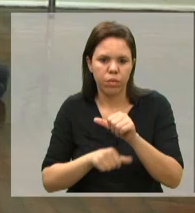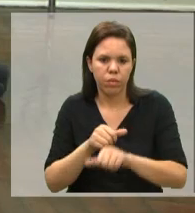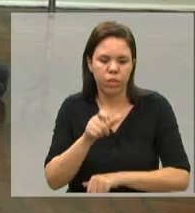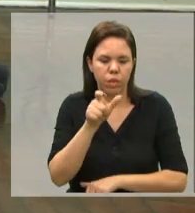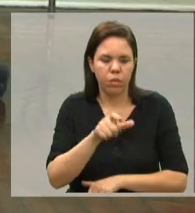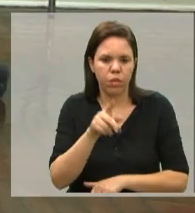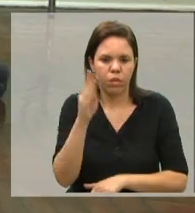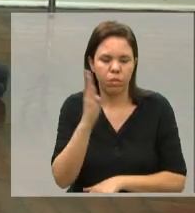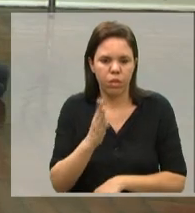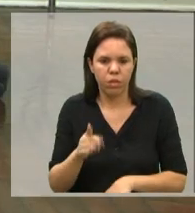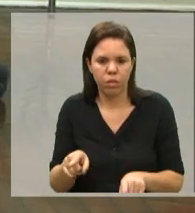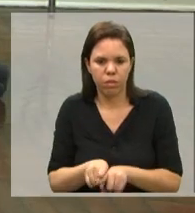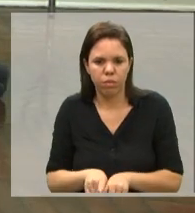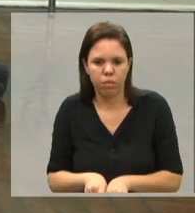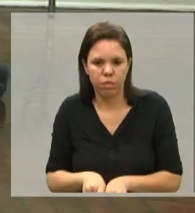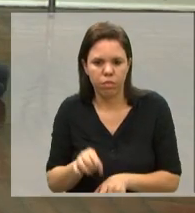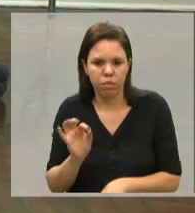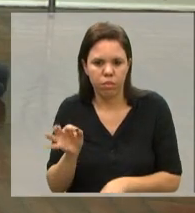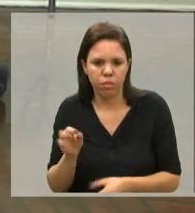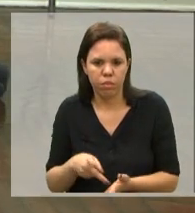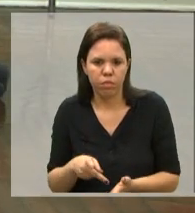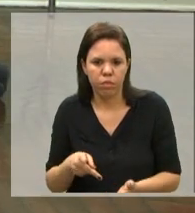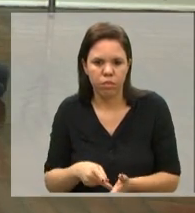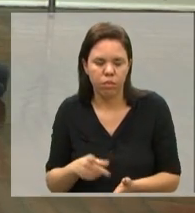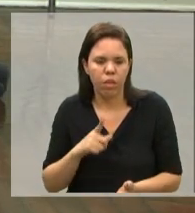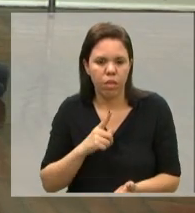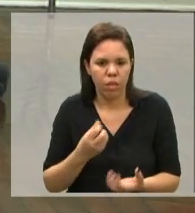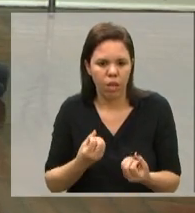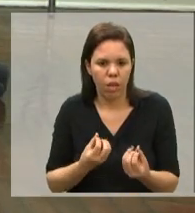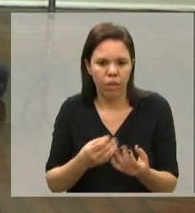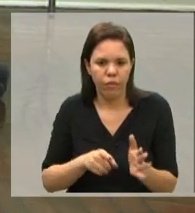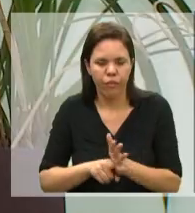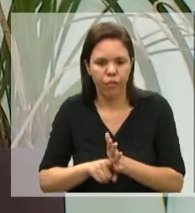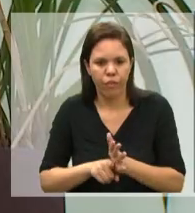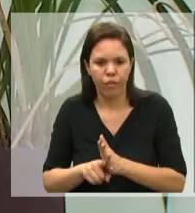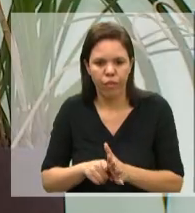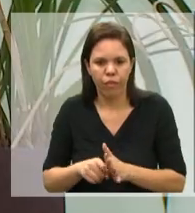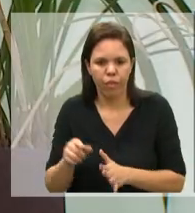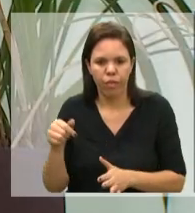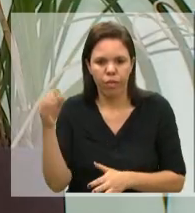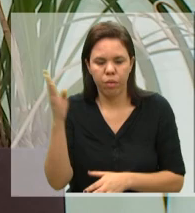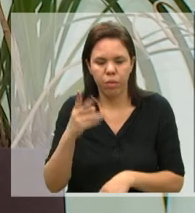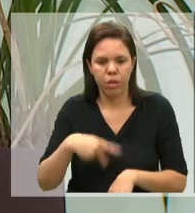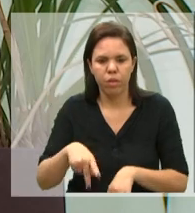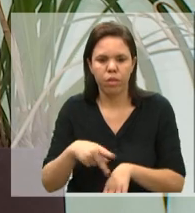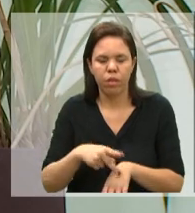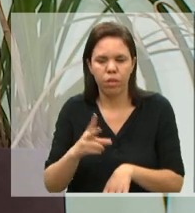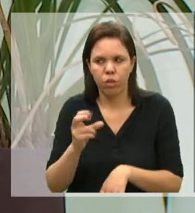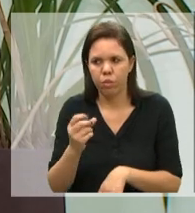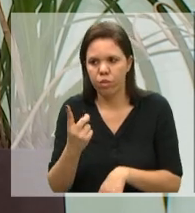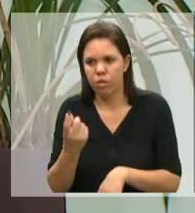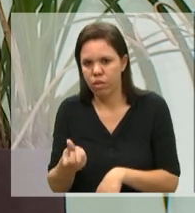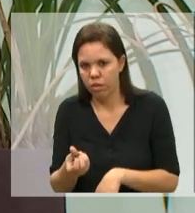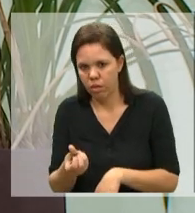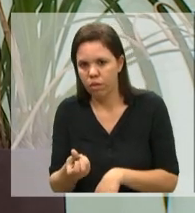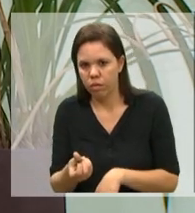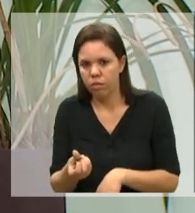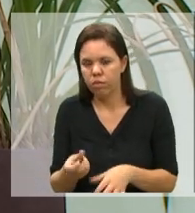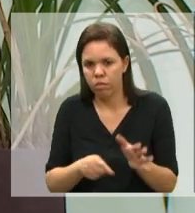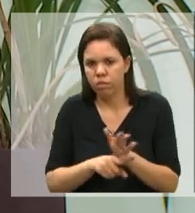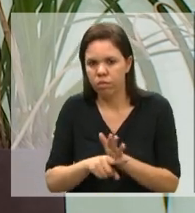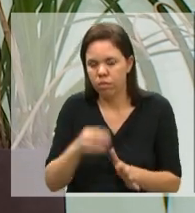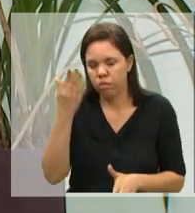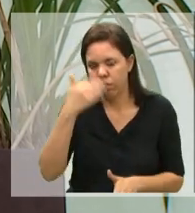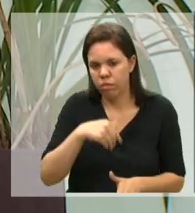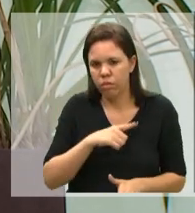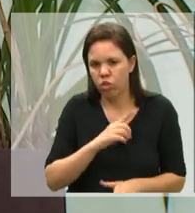do Brasil. Certamente. Também, né? Quando a pessoa tem André, esse acesso. a gente tem um dado alarmante, né? No país, um dado de 2016,